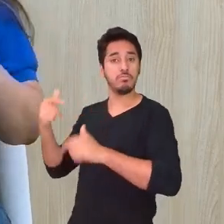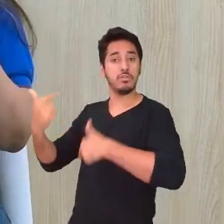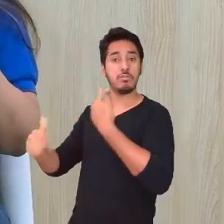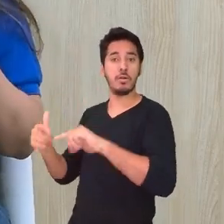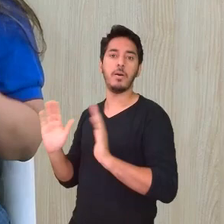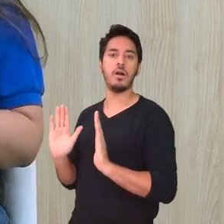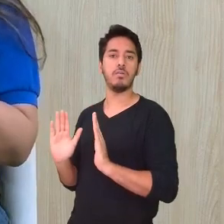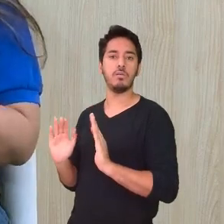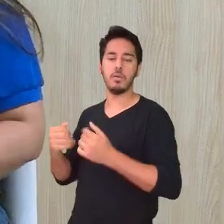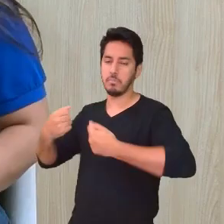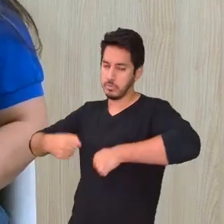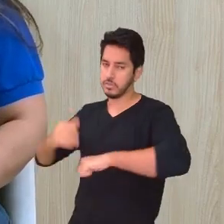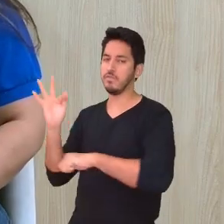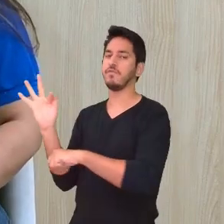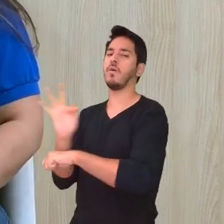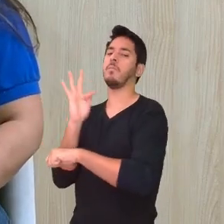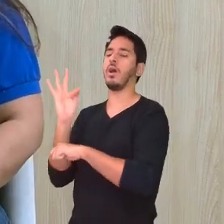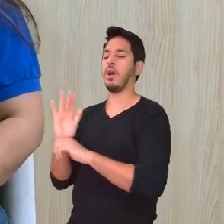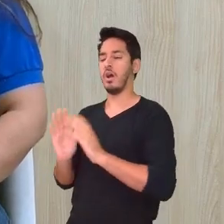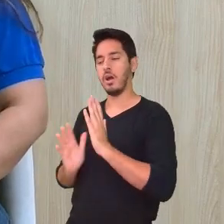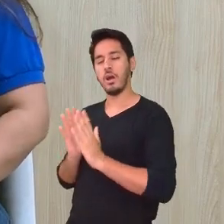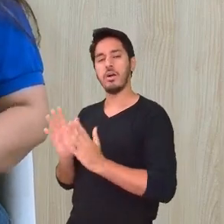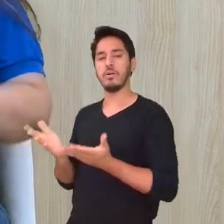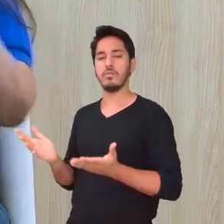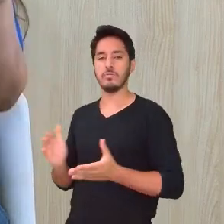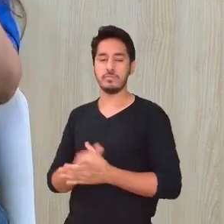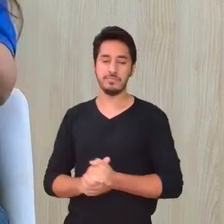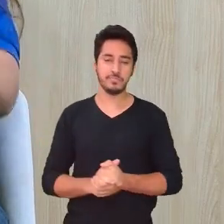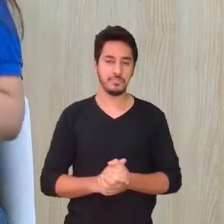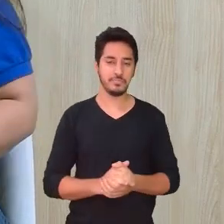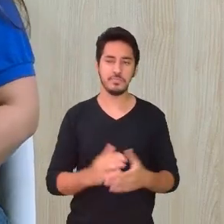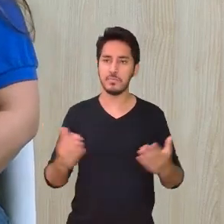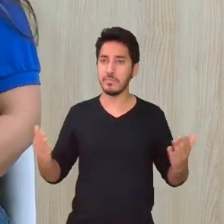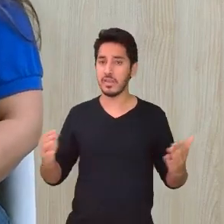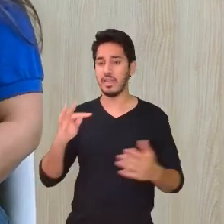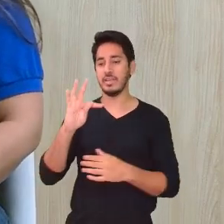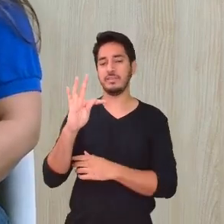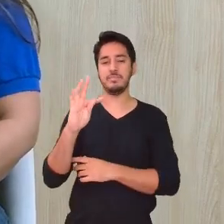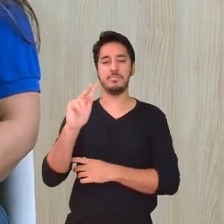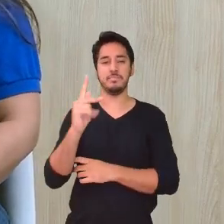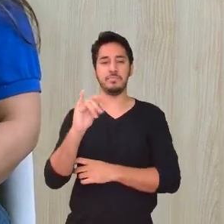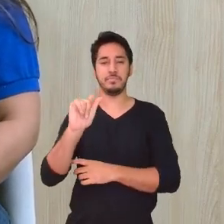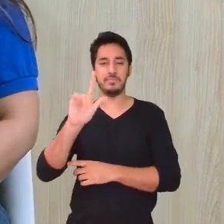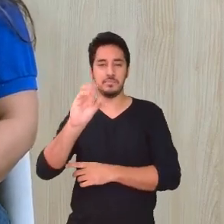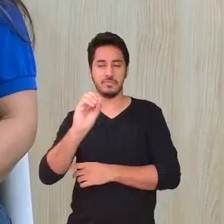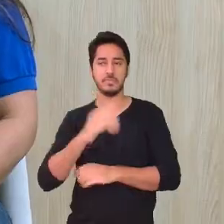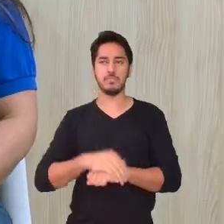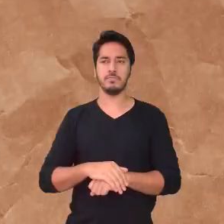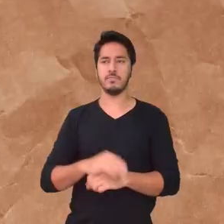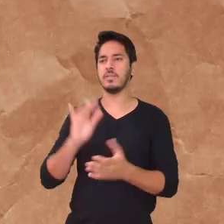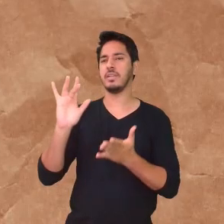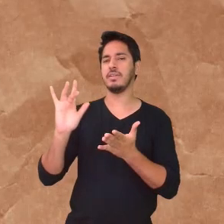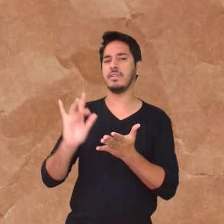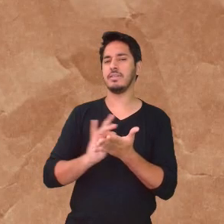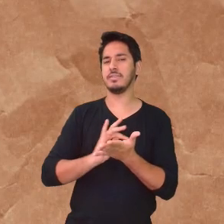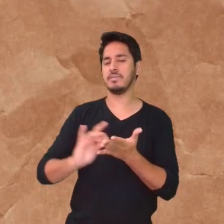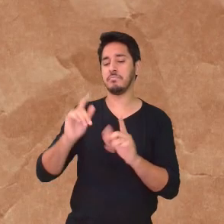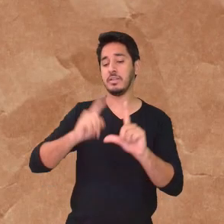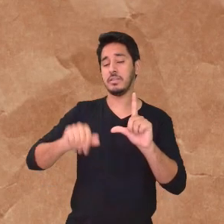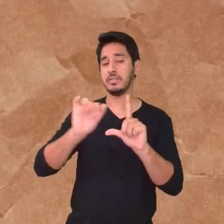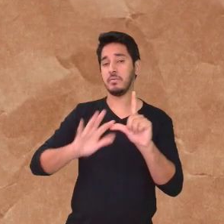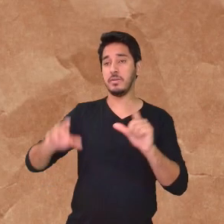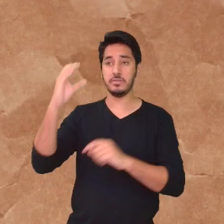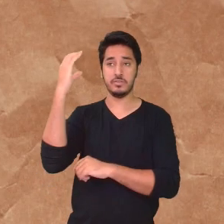profissões. Então, precisamos prestar atenção. E aí, Tiago, letramento científico, bota na tela para eles verem.